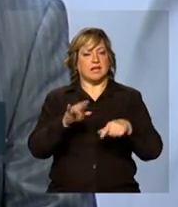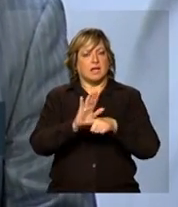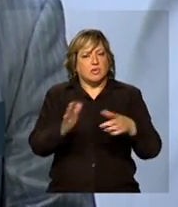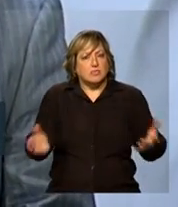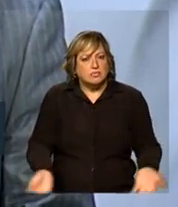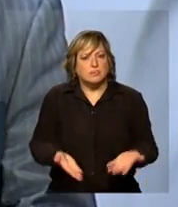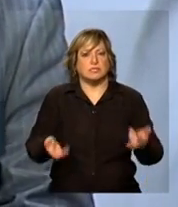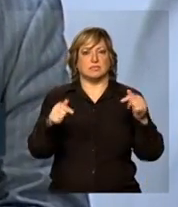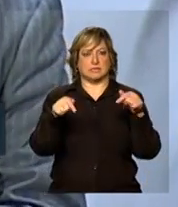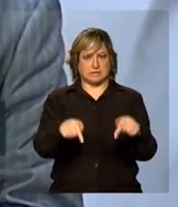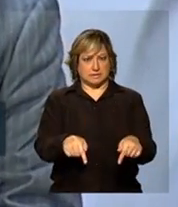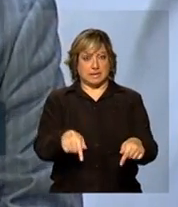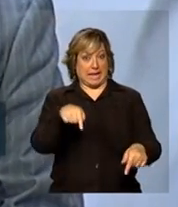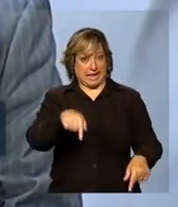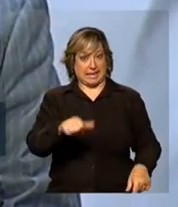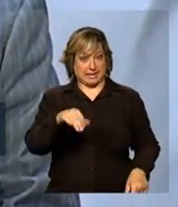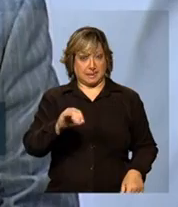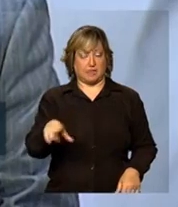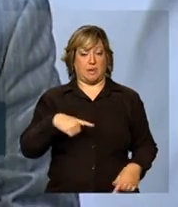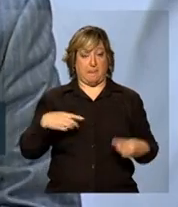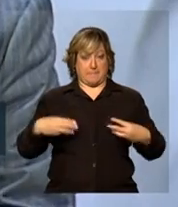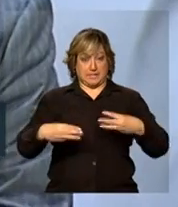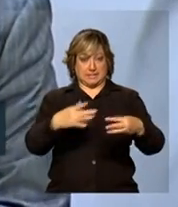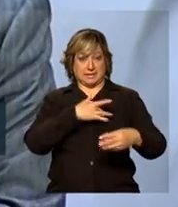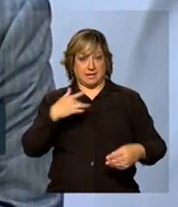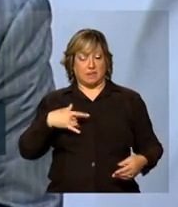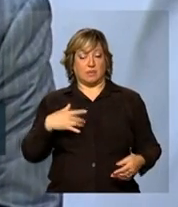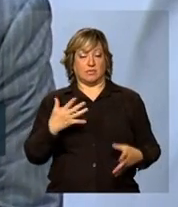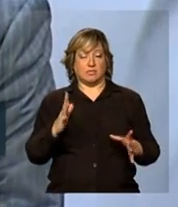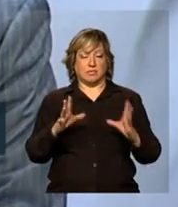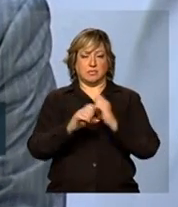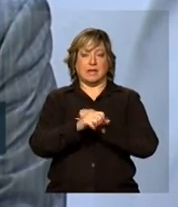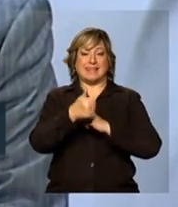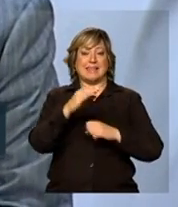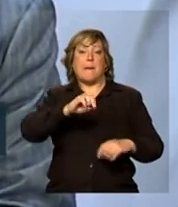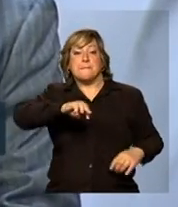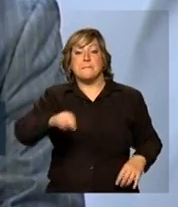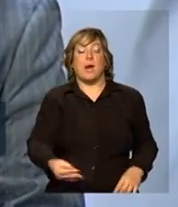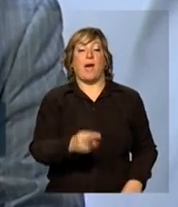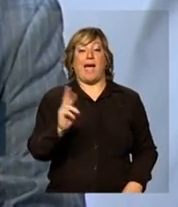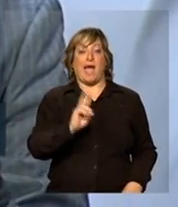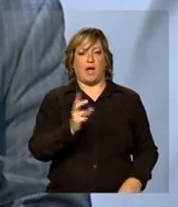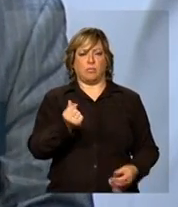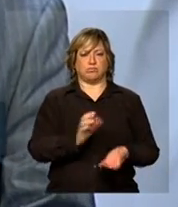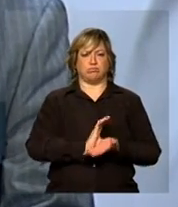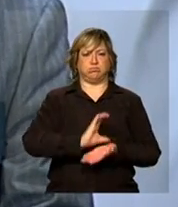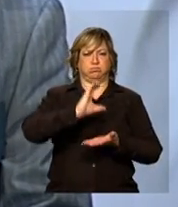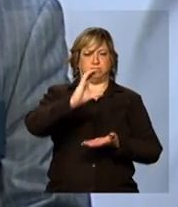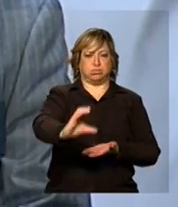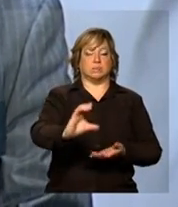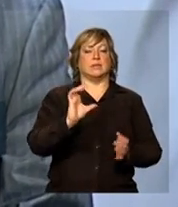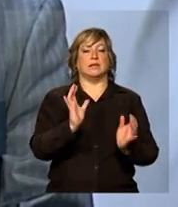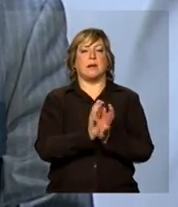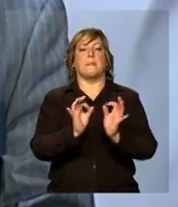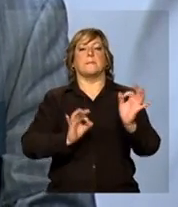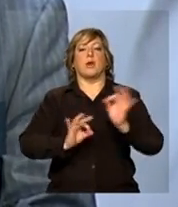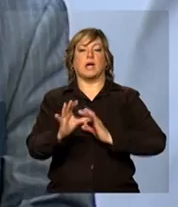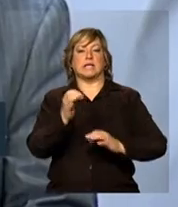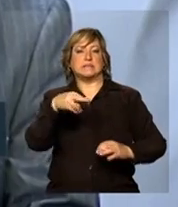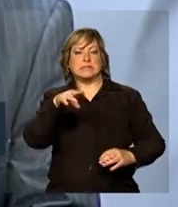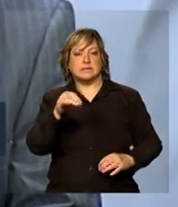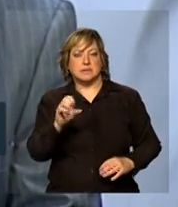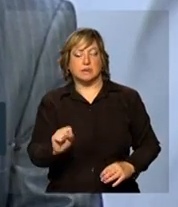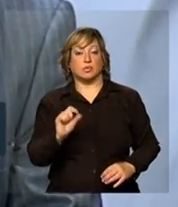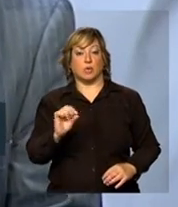incentiva. Nesse ano, o Ministério da Saúde está prevendo 10 milhões de reais para projetos de centros, que serão